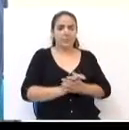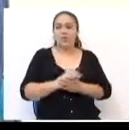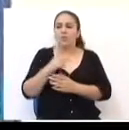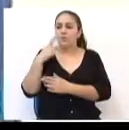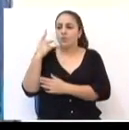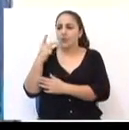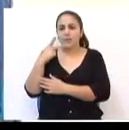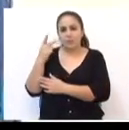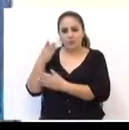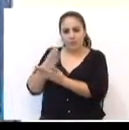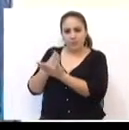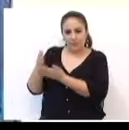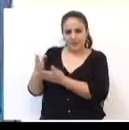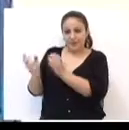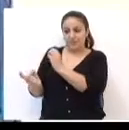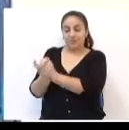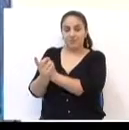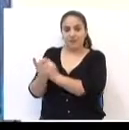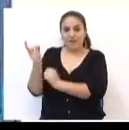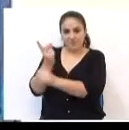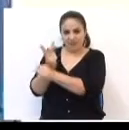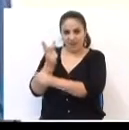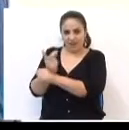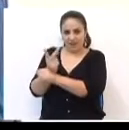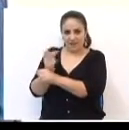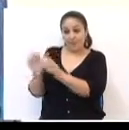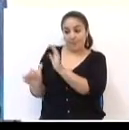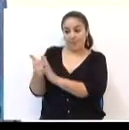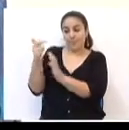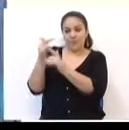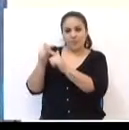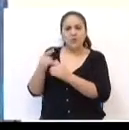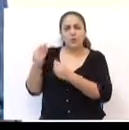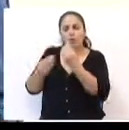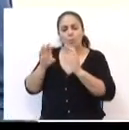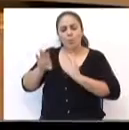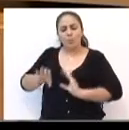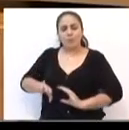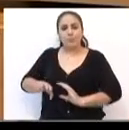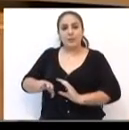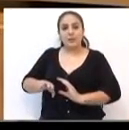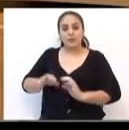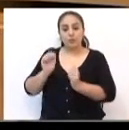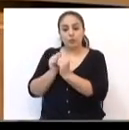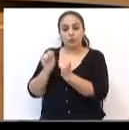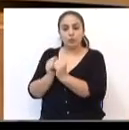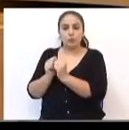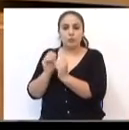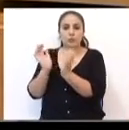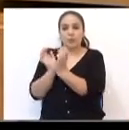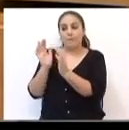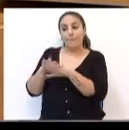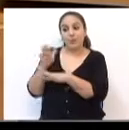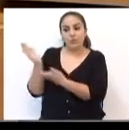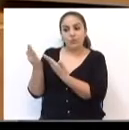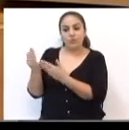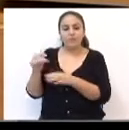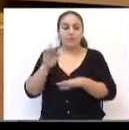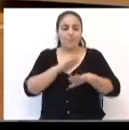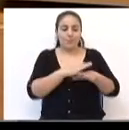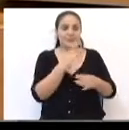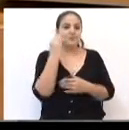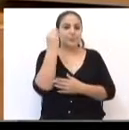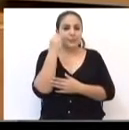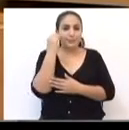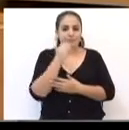assumem uma vaga na Câmara Municipal pela primeira vez. Como deve ser a sua postura perante os colegas mais jovens e também os mais experientes?